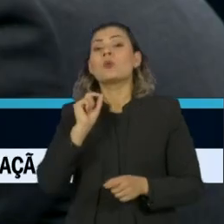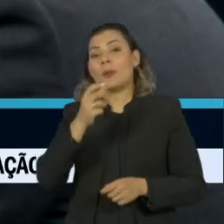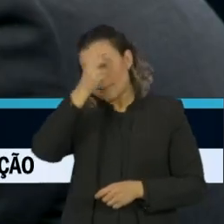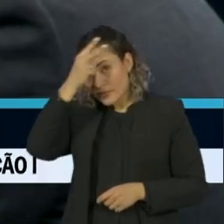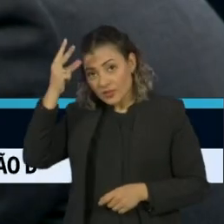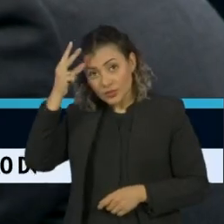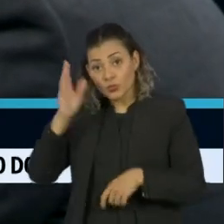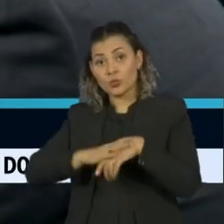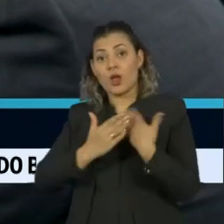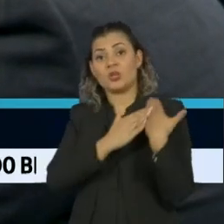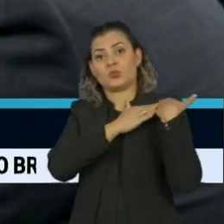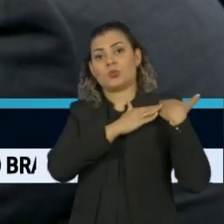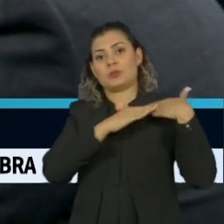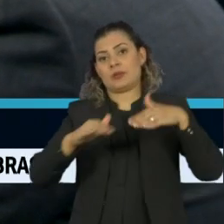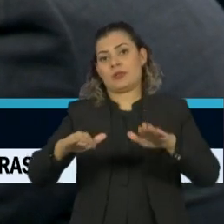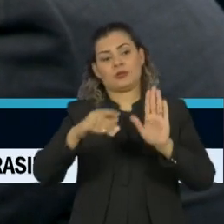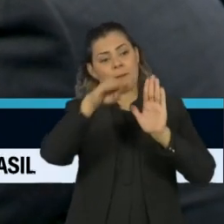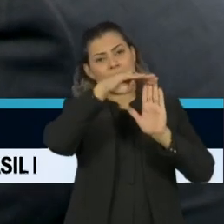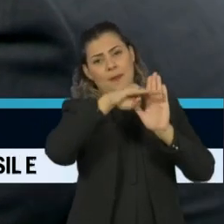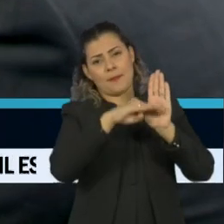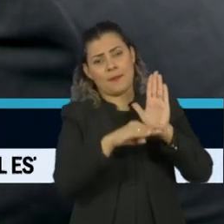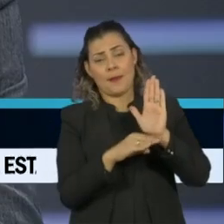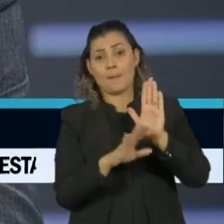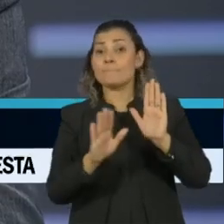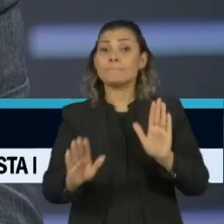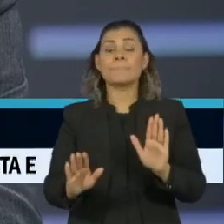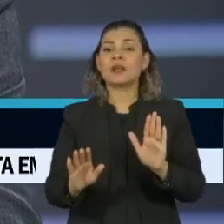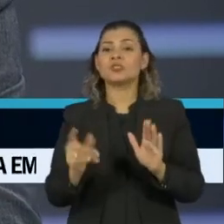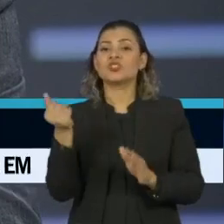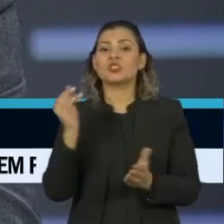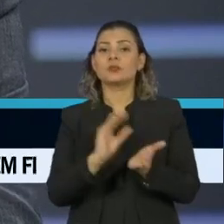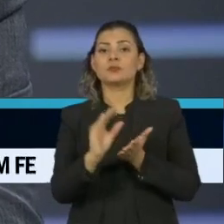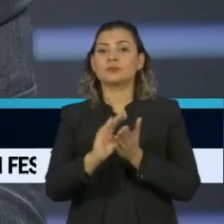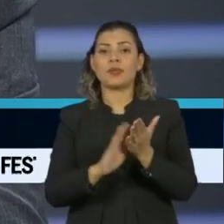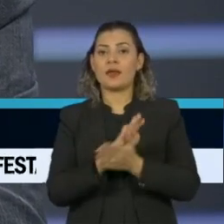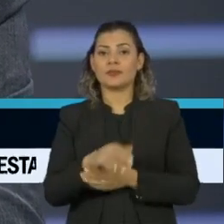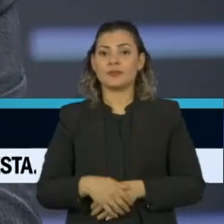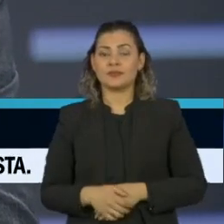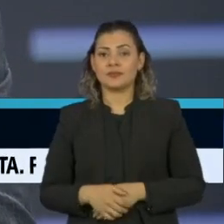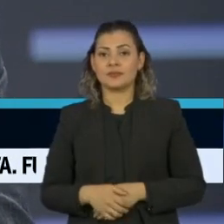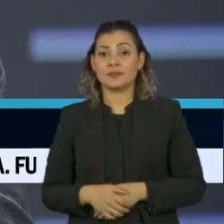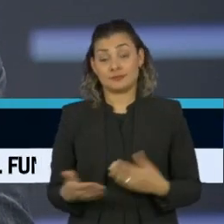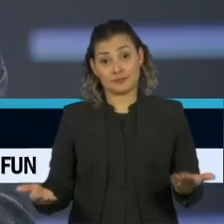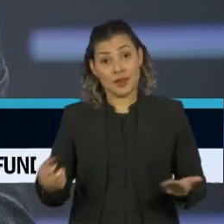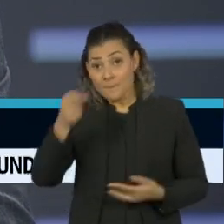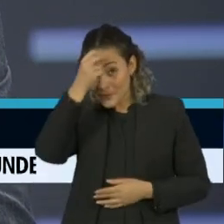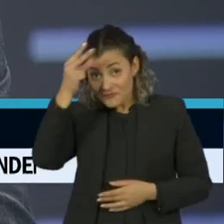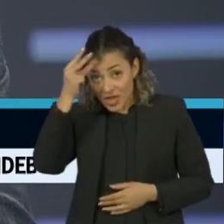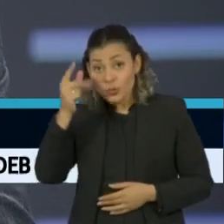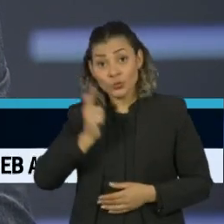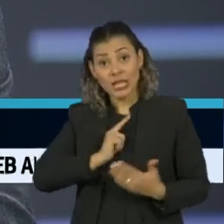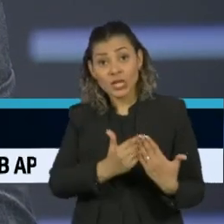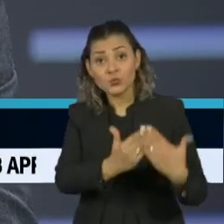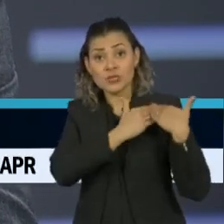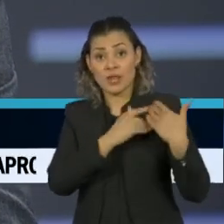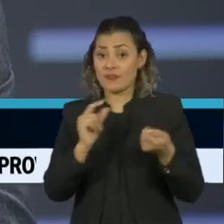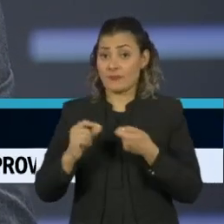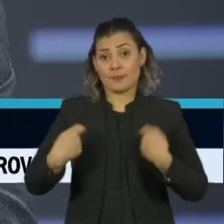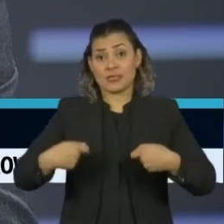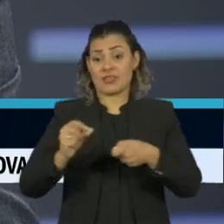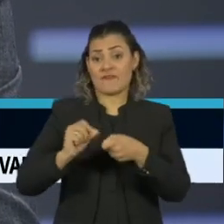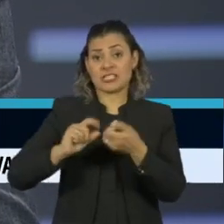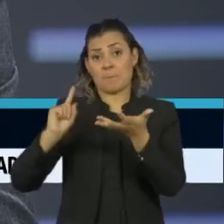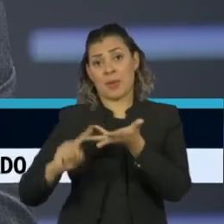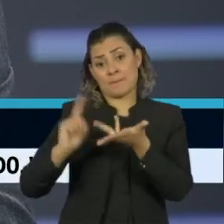municípios de uma série de tarefas né mas não transferir os recursos então quando você conversa com os prefeitos todos estão muito